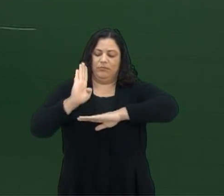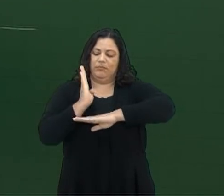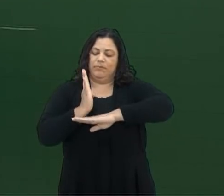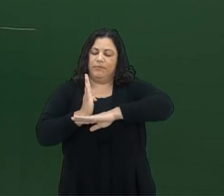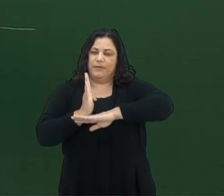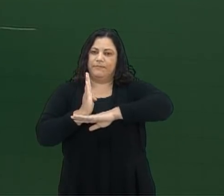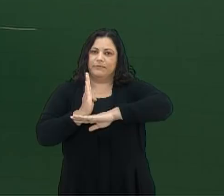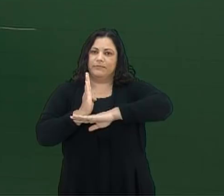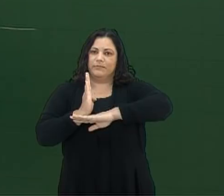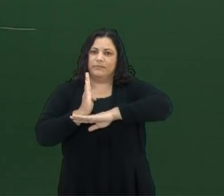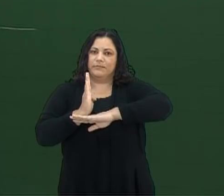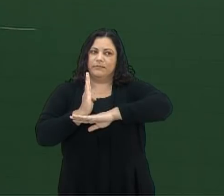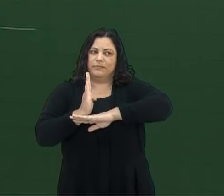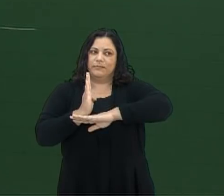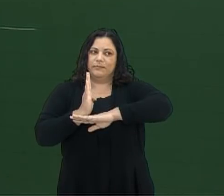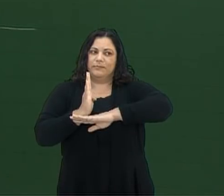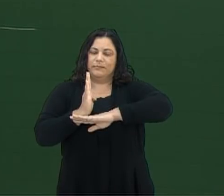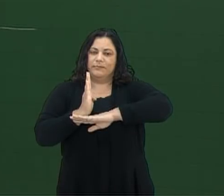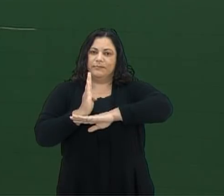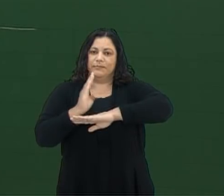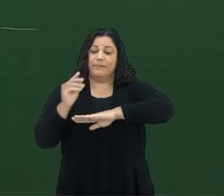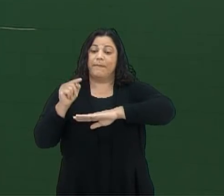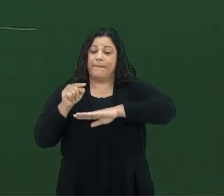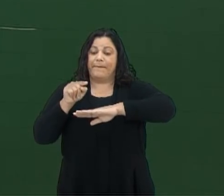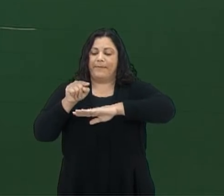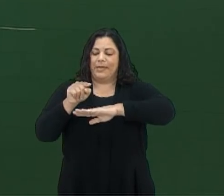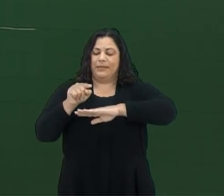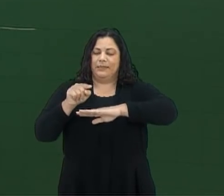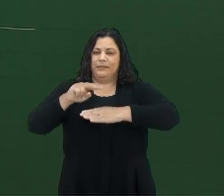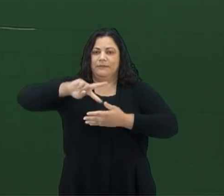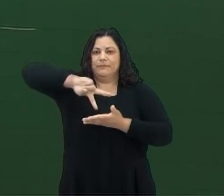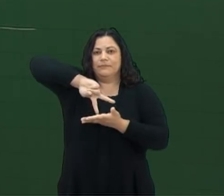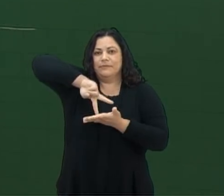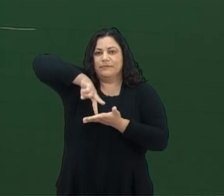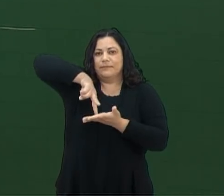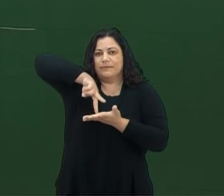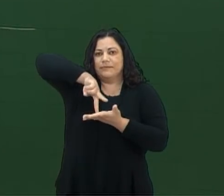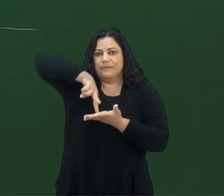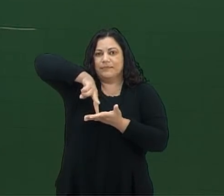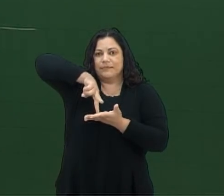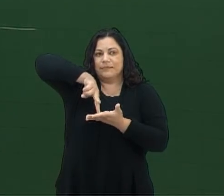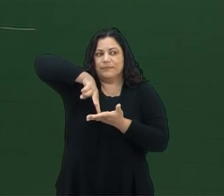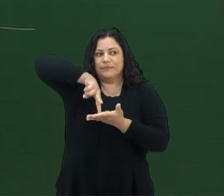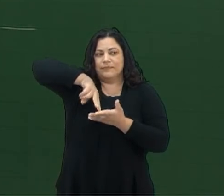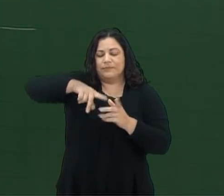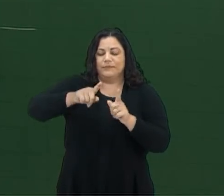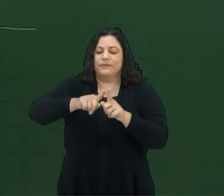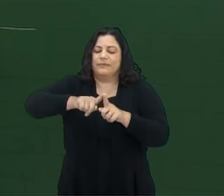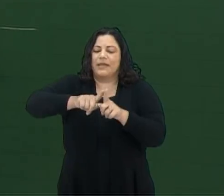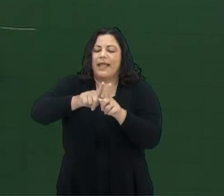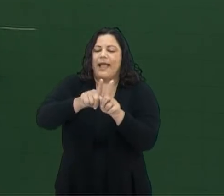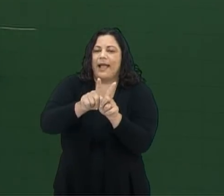outro, tá? Marquei. Agora, abro um pouquinho mais o compasso, abro um pouquinho mais,